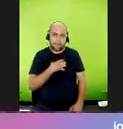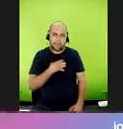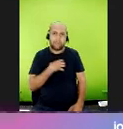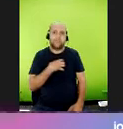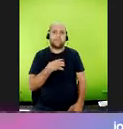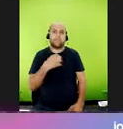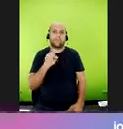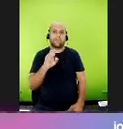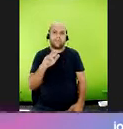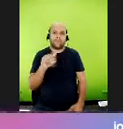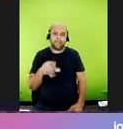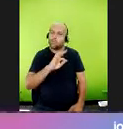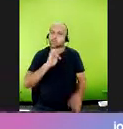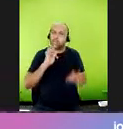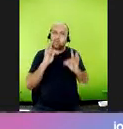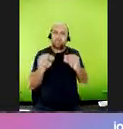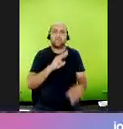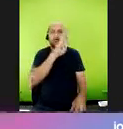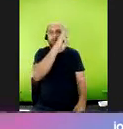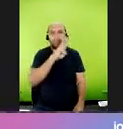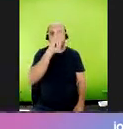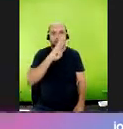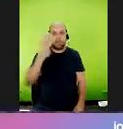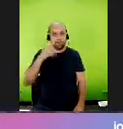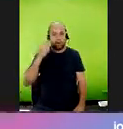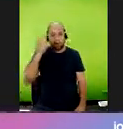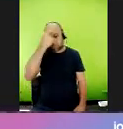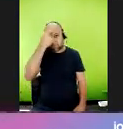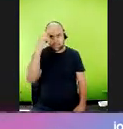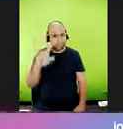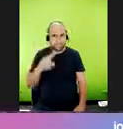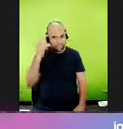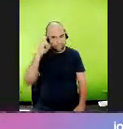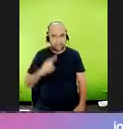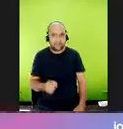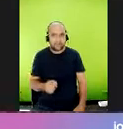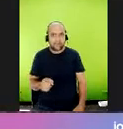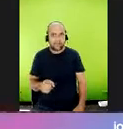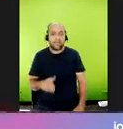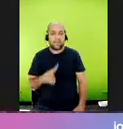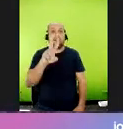isso eu quero ser cabeça eu não sei de cabeça